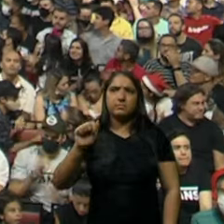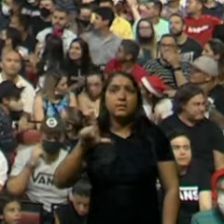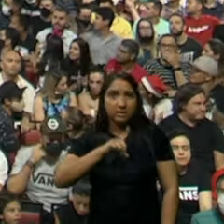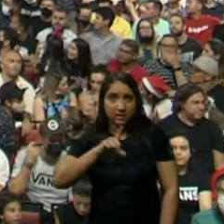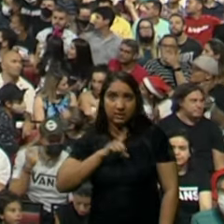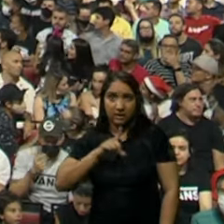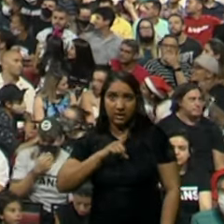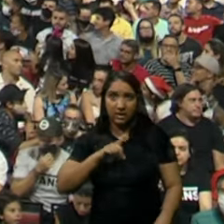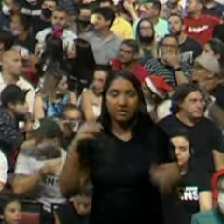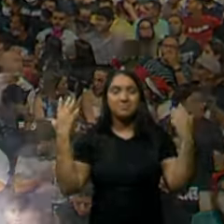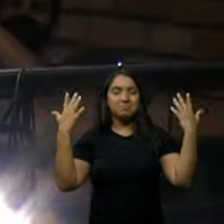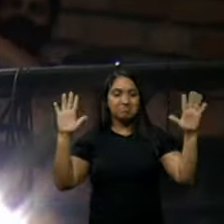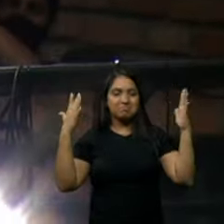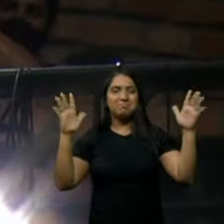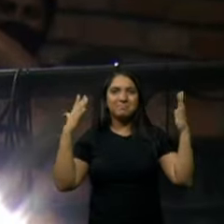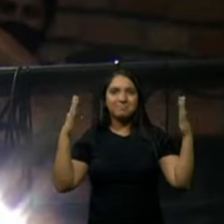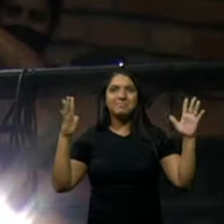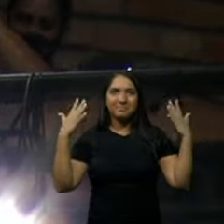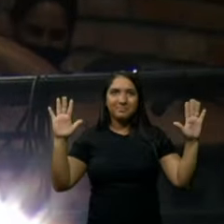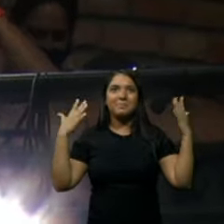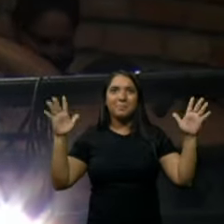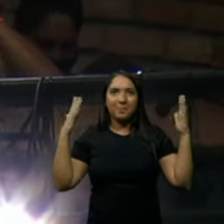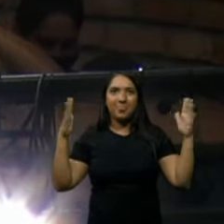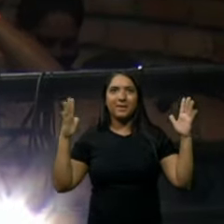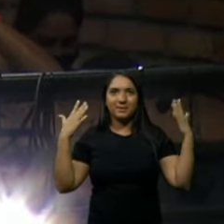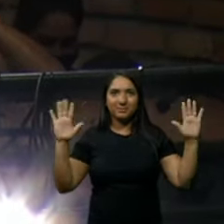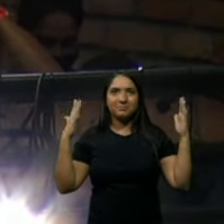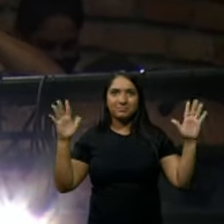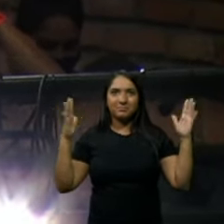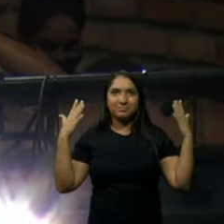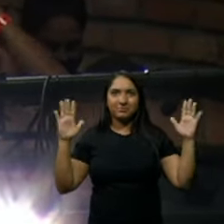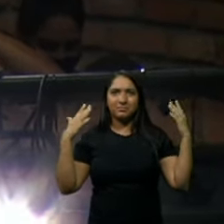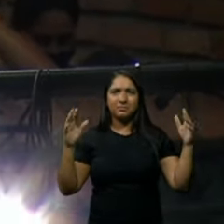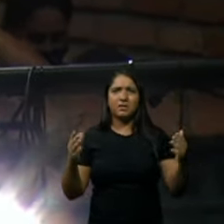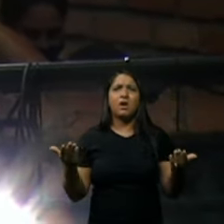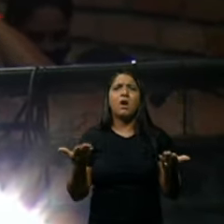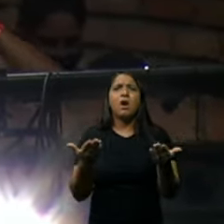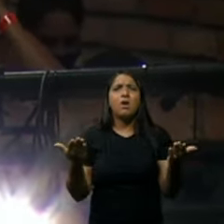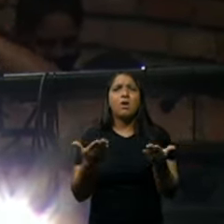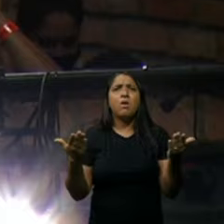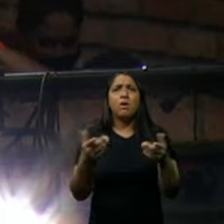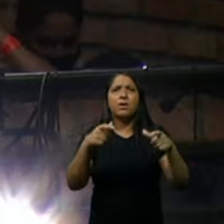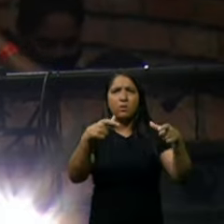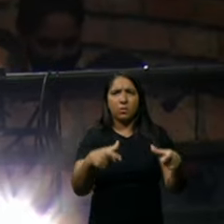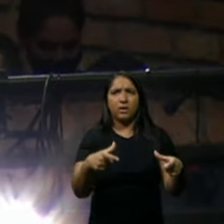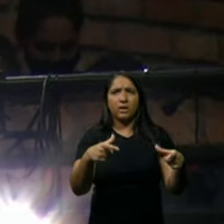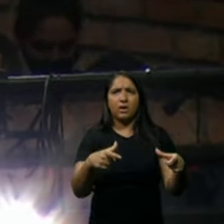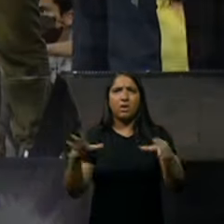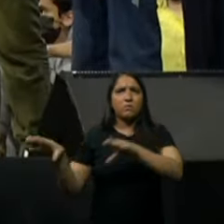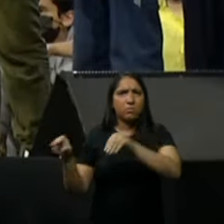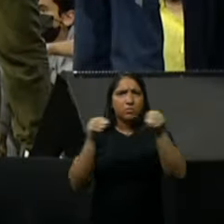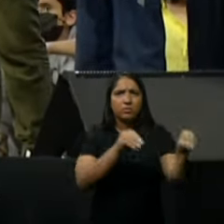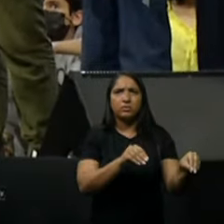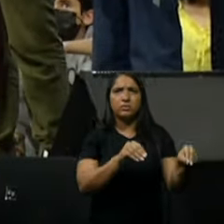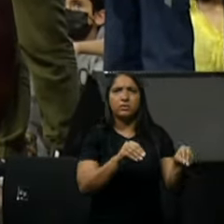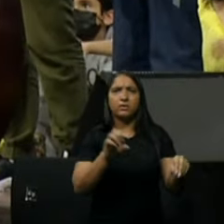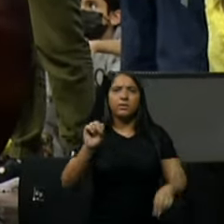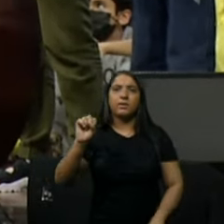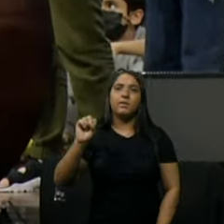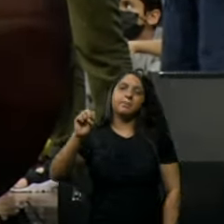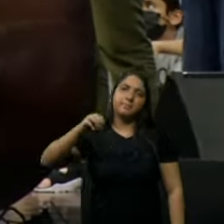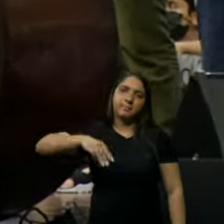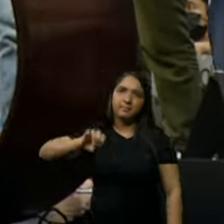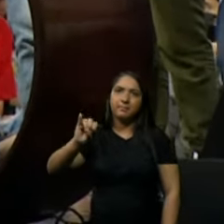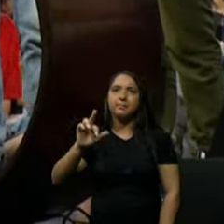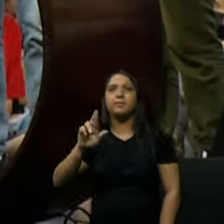Neve Lima Peru Vocês estão em miraflores agora Que bom graças a Deus por isso aí rocine